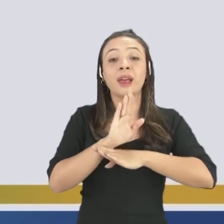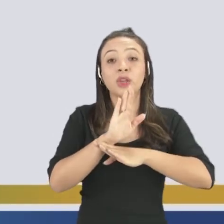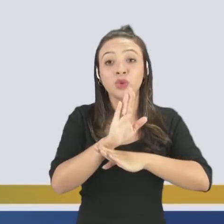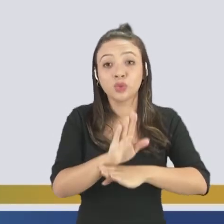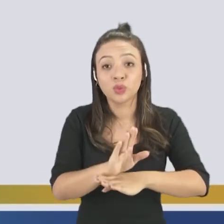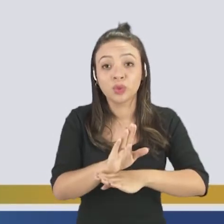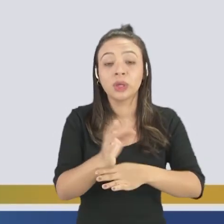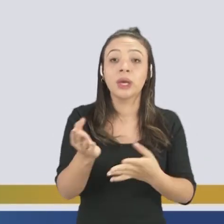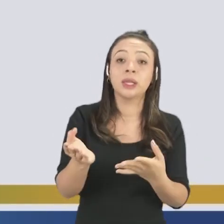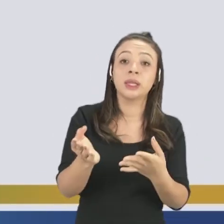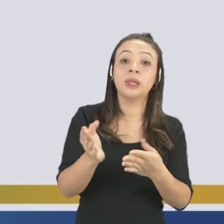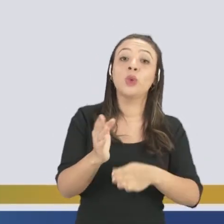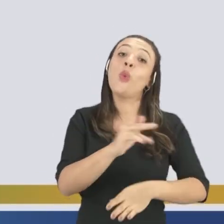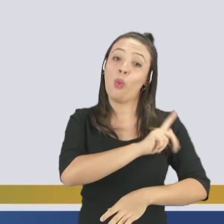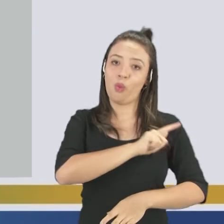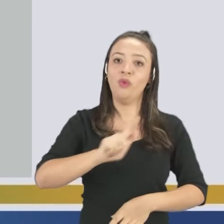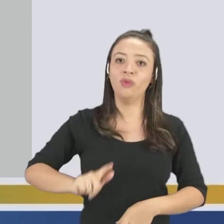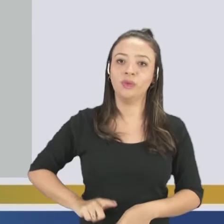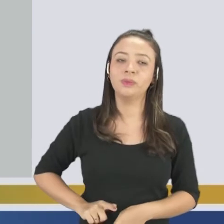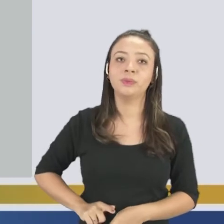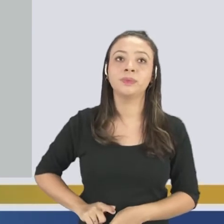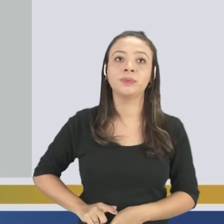pelos governos nos últimos anos.